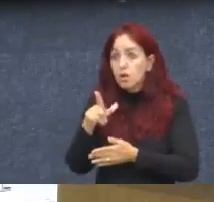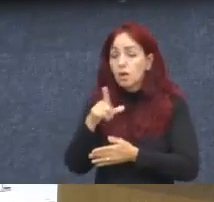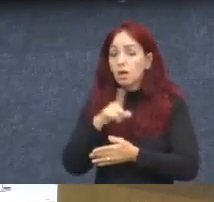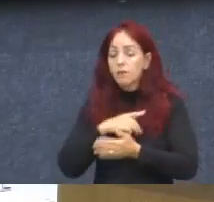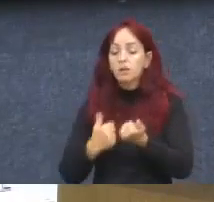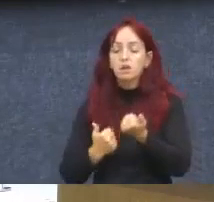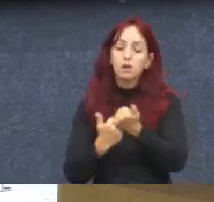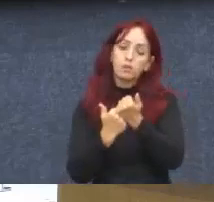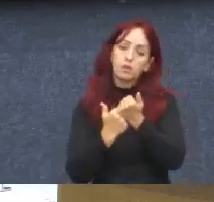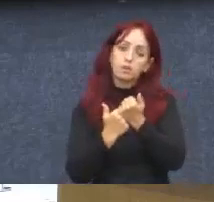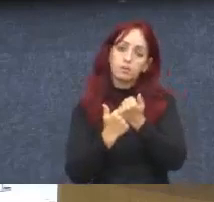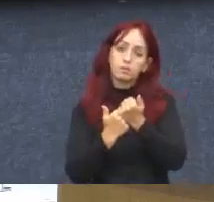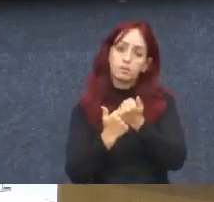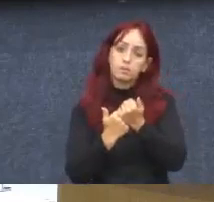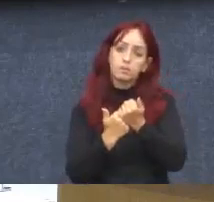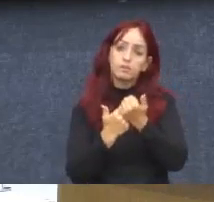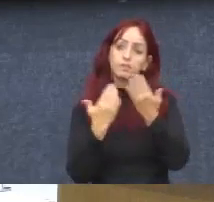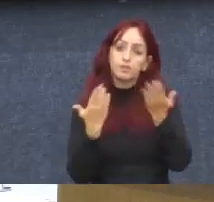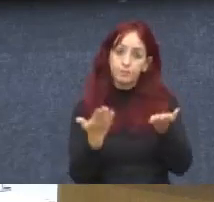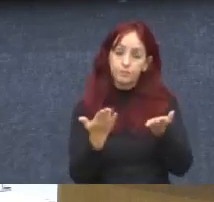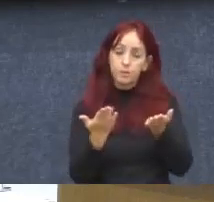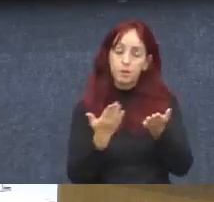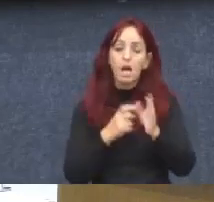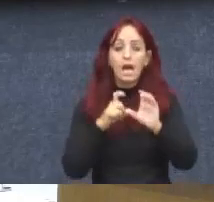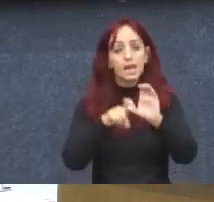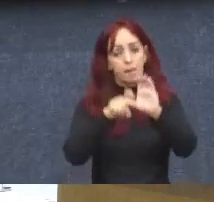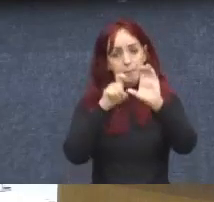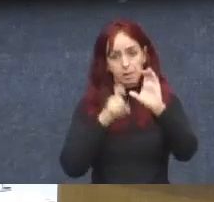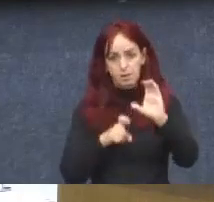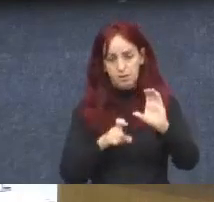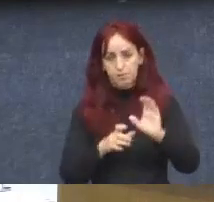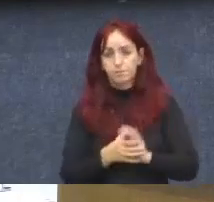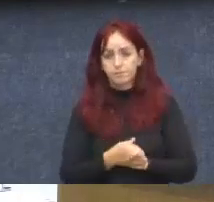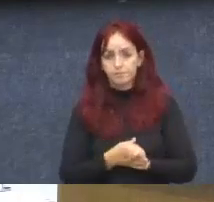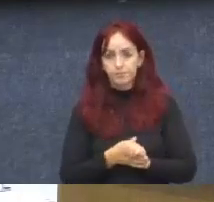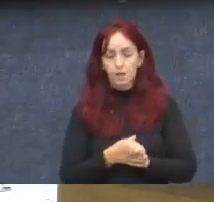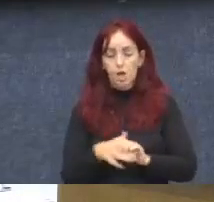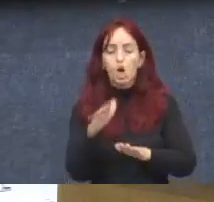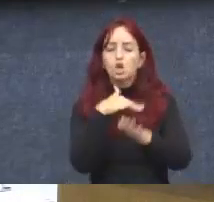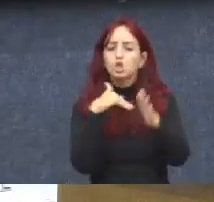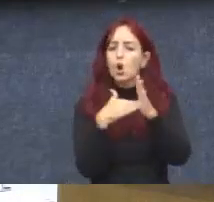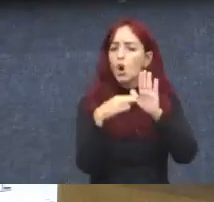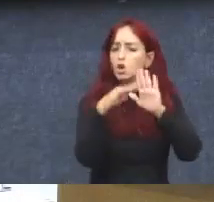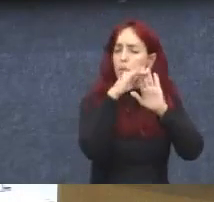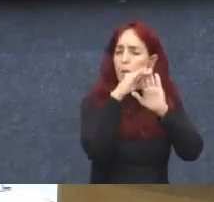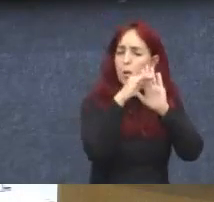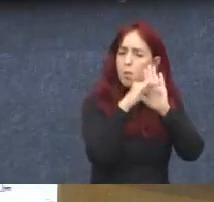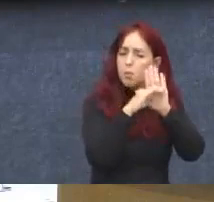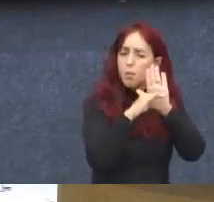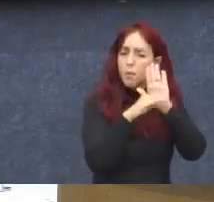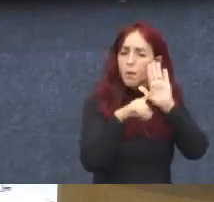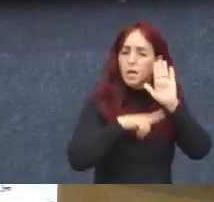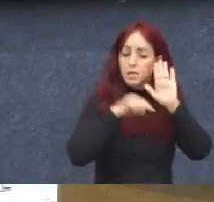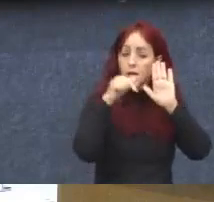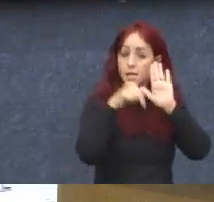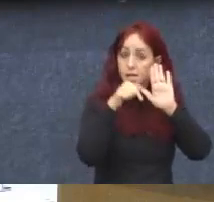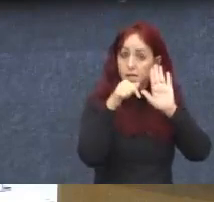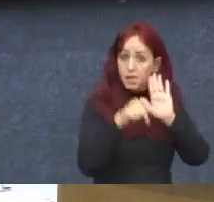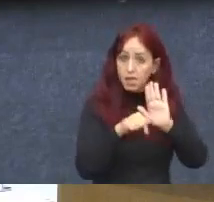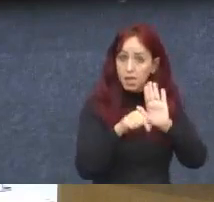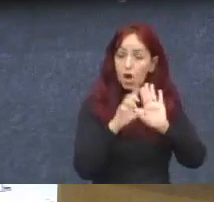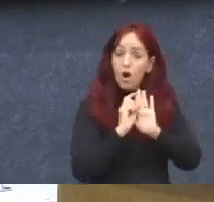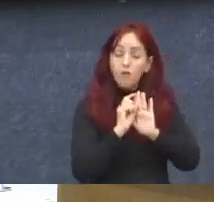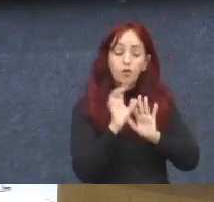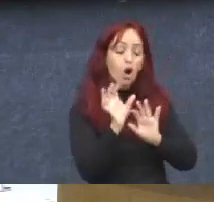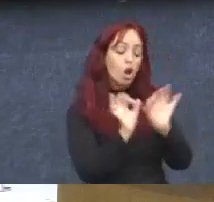da casa. Isto é independência. Todas as proposições que existem na casa ou foram